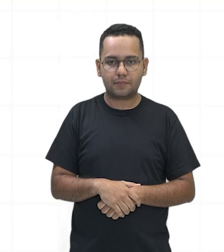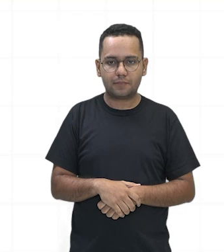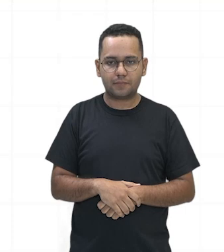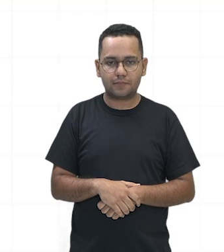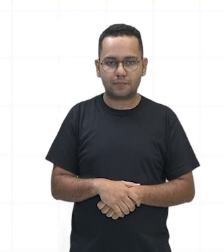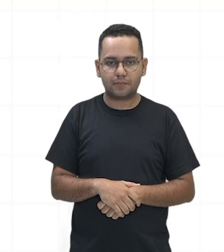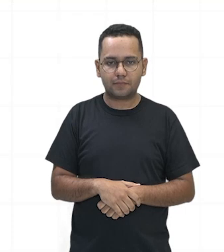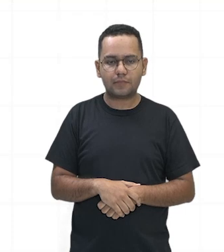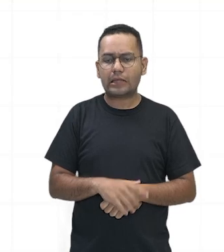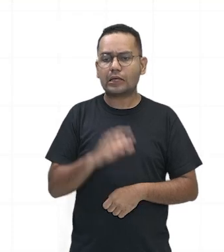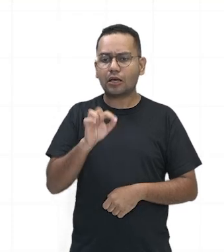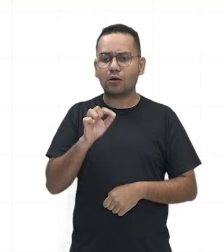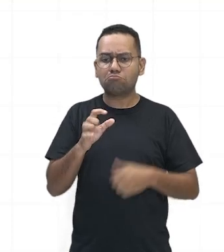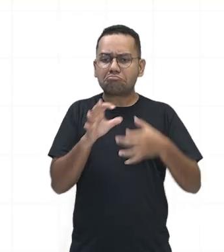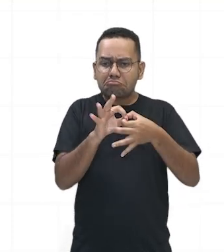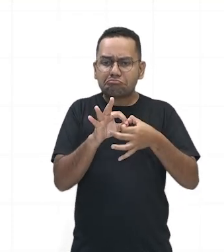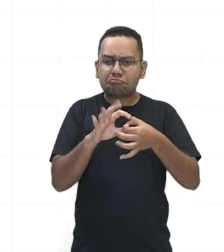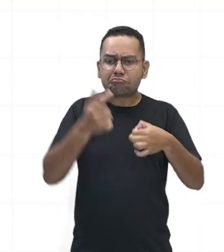religar,